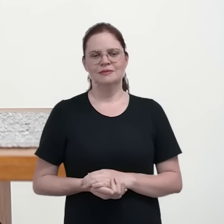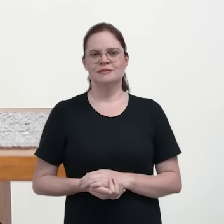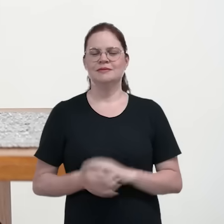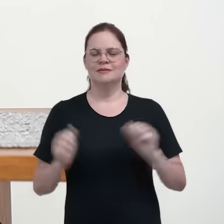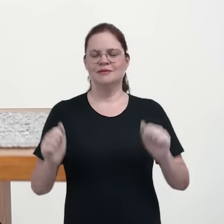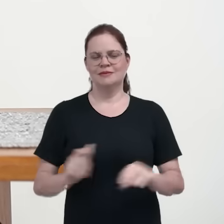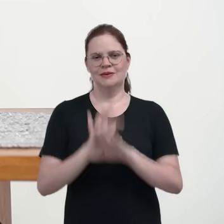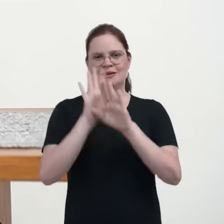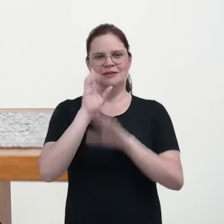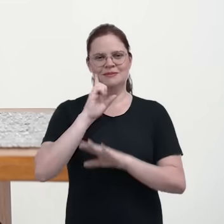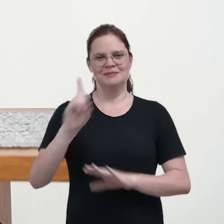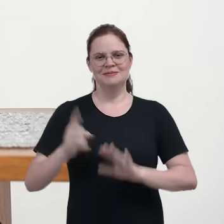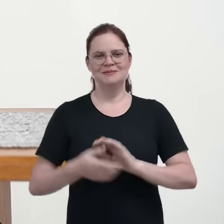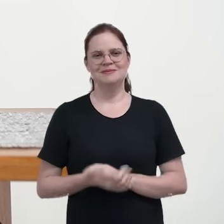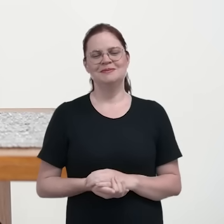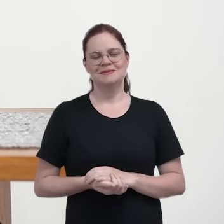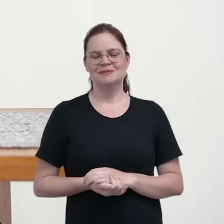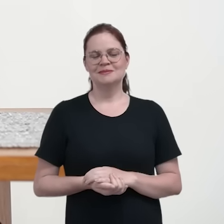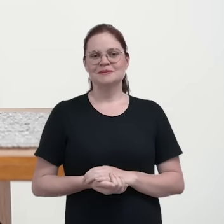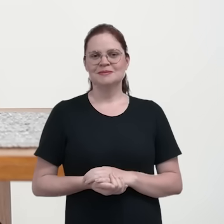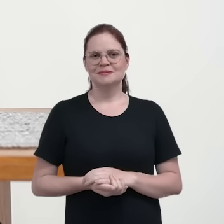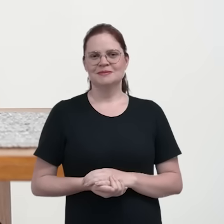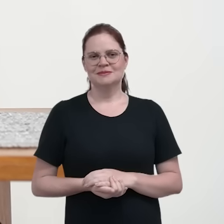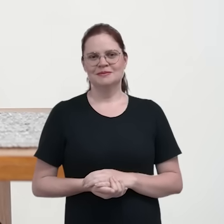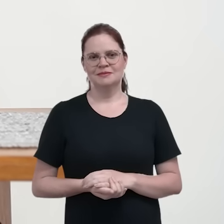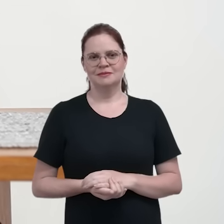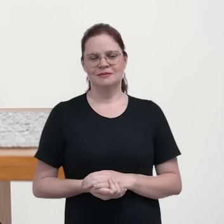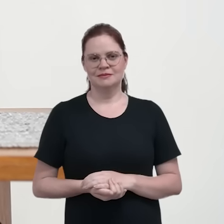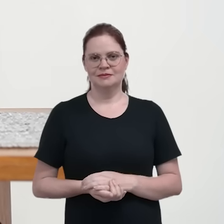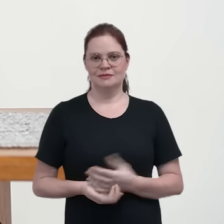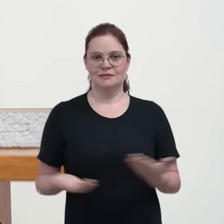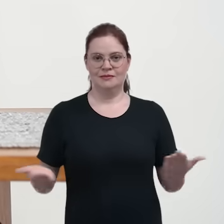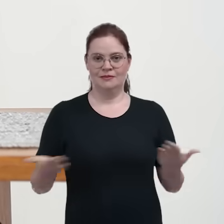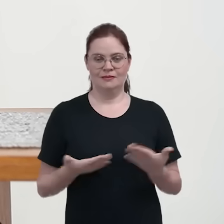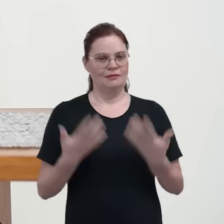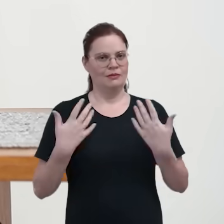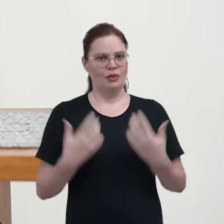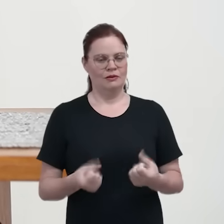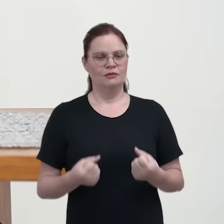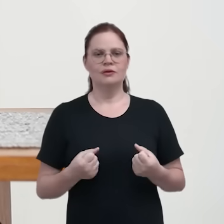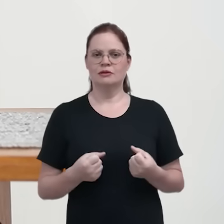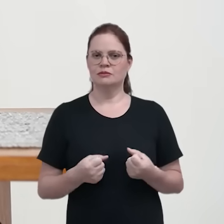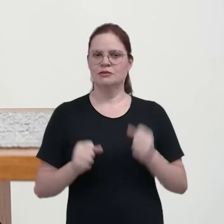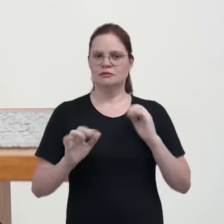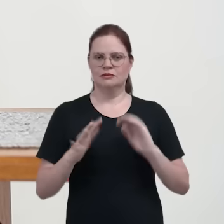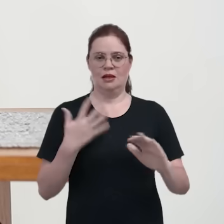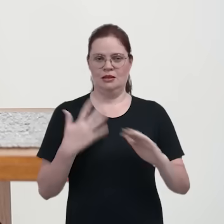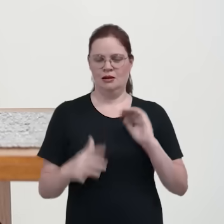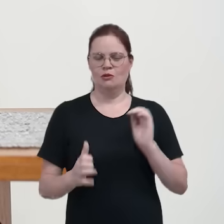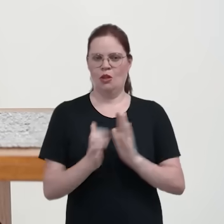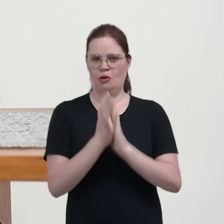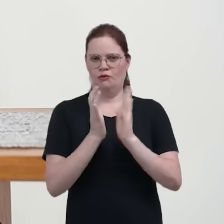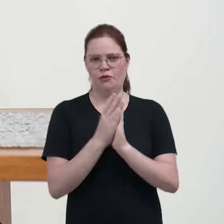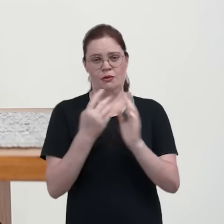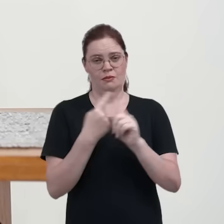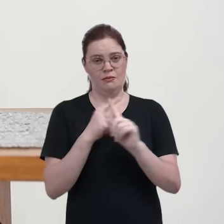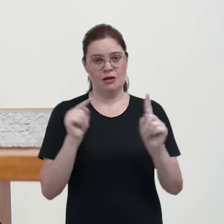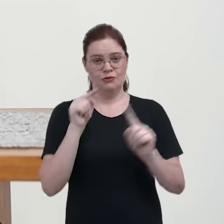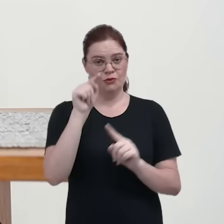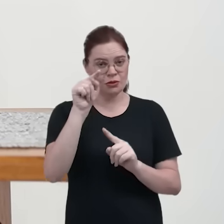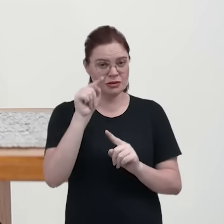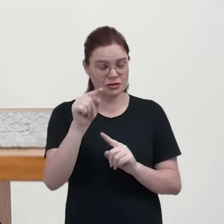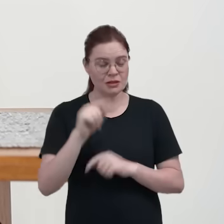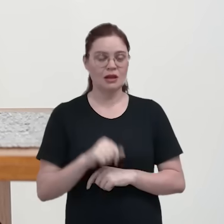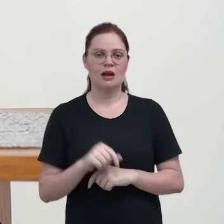Glória a Deus, bendito seja o nome do Senhor. Meus irmãos, vamos nesse instante, você pode clamar pelo sangue